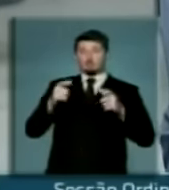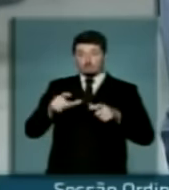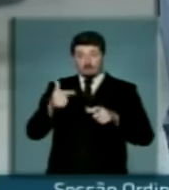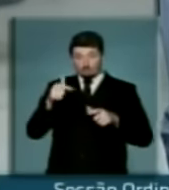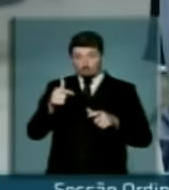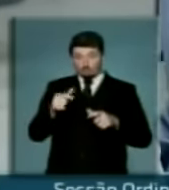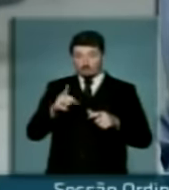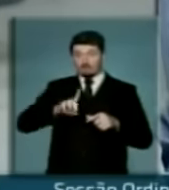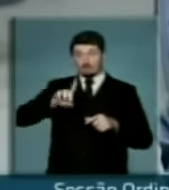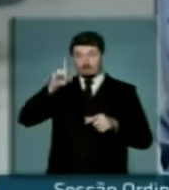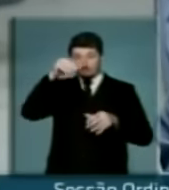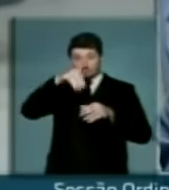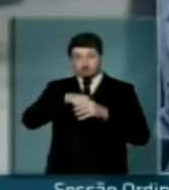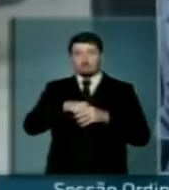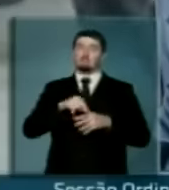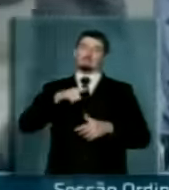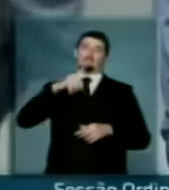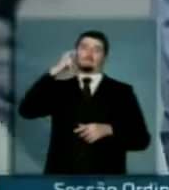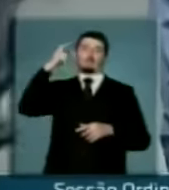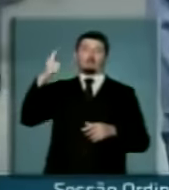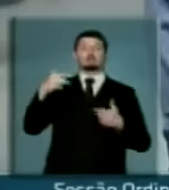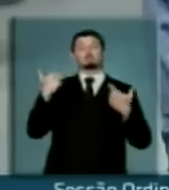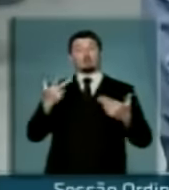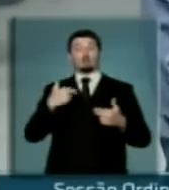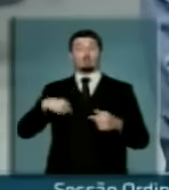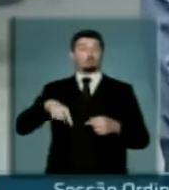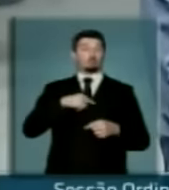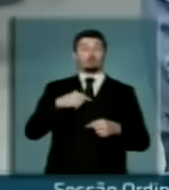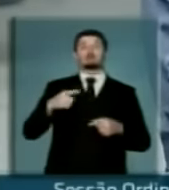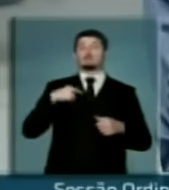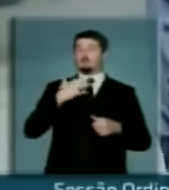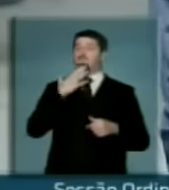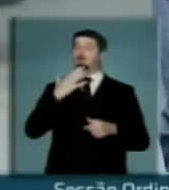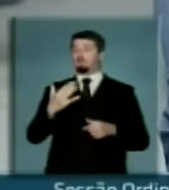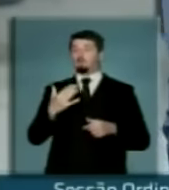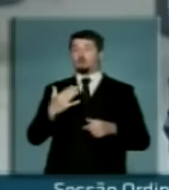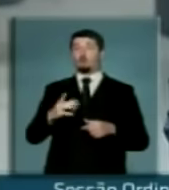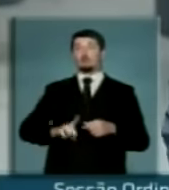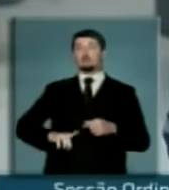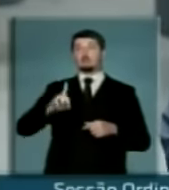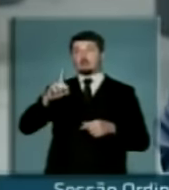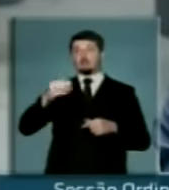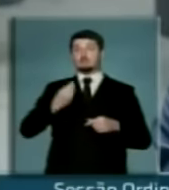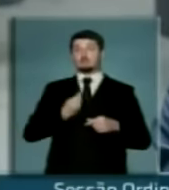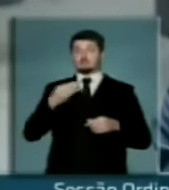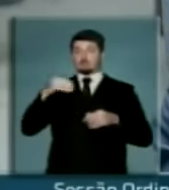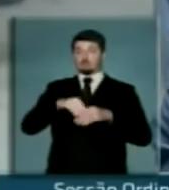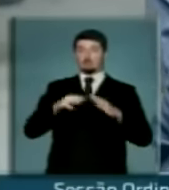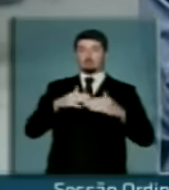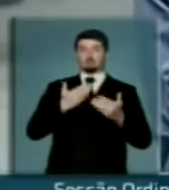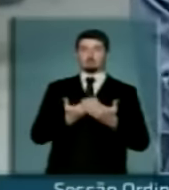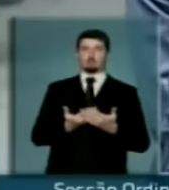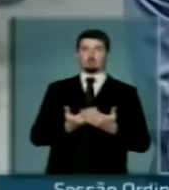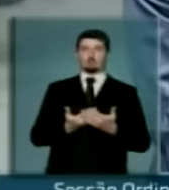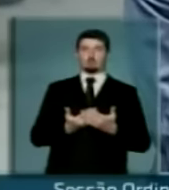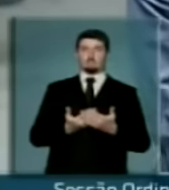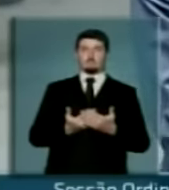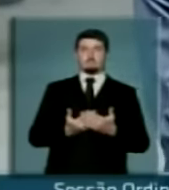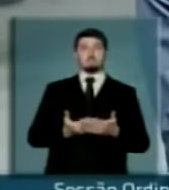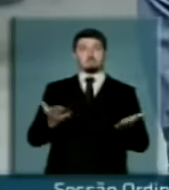Deus, tem a violência. E é por isso que nós somos a favor que a palavra de Deus chegue às escolas.